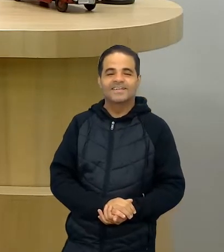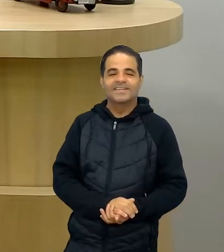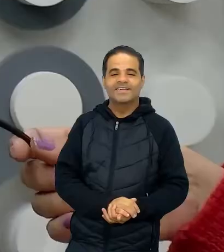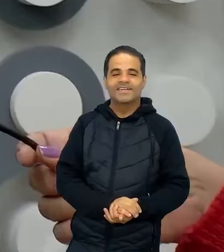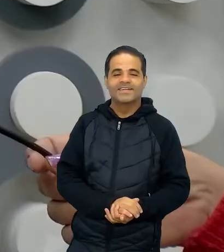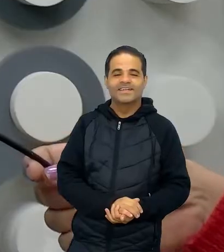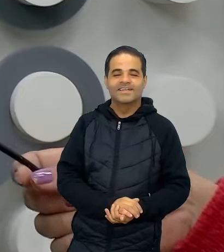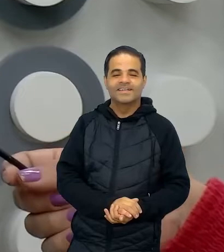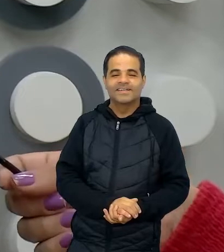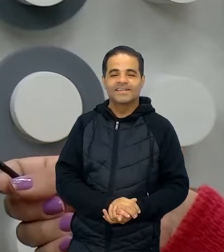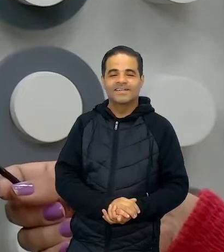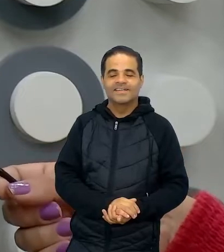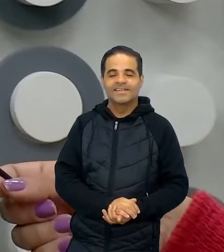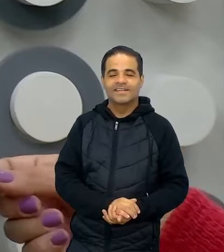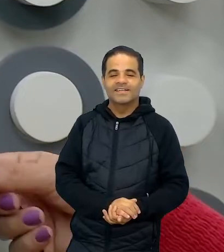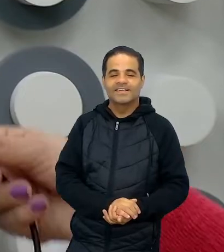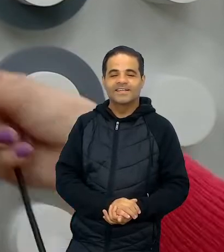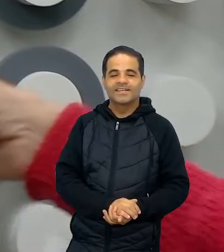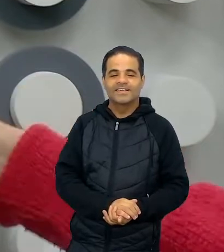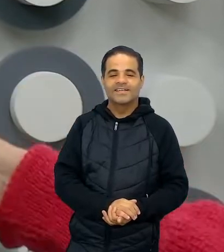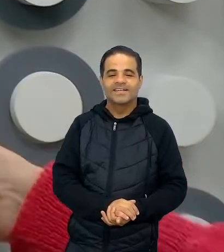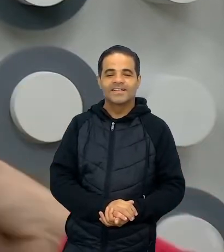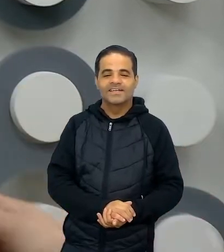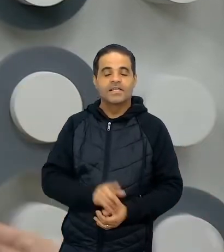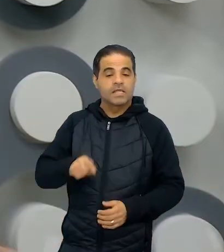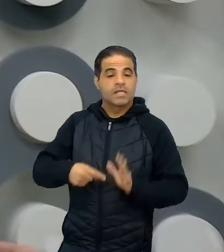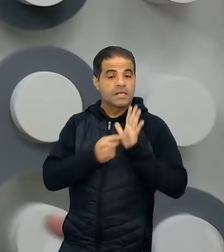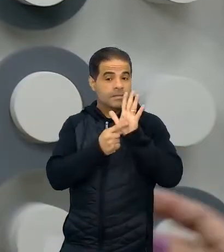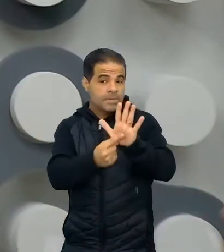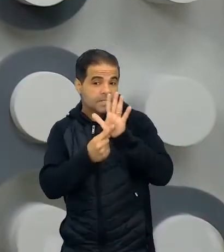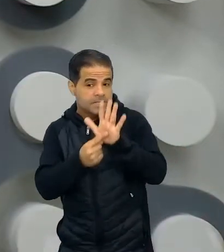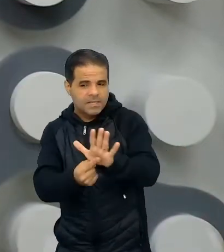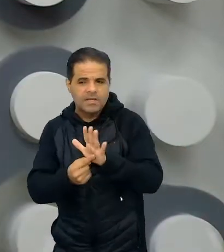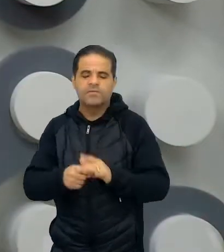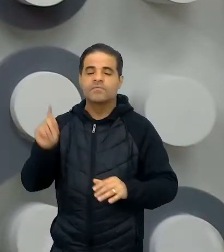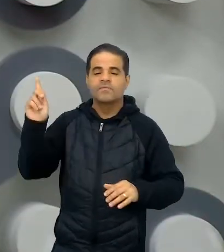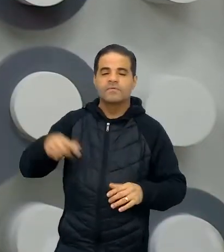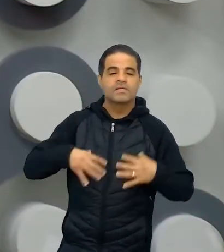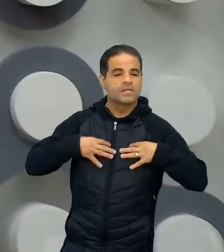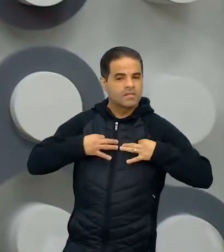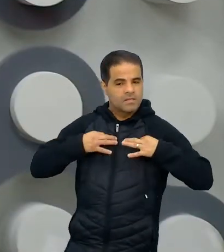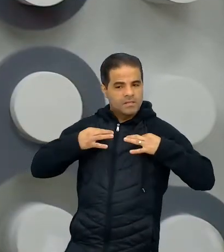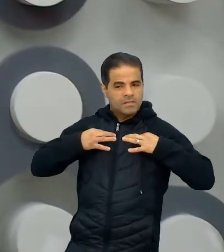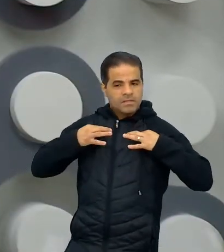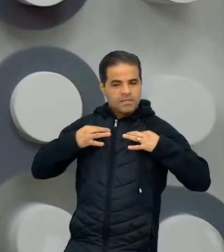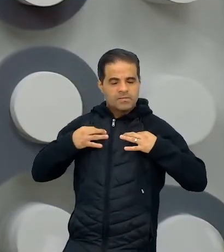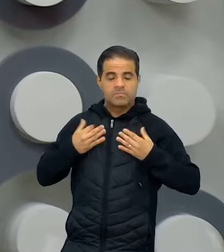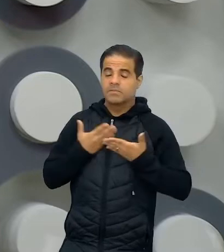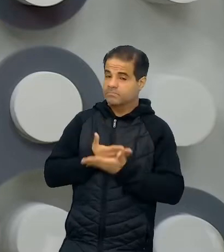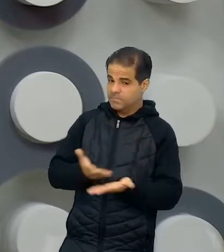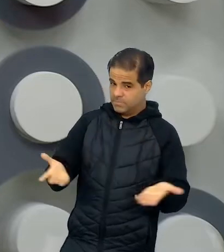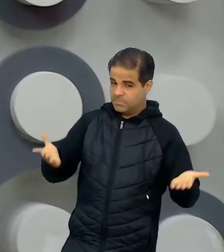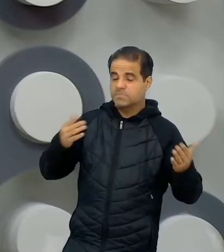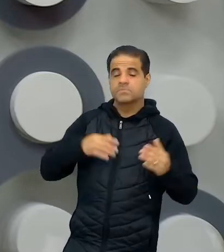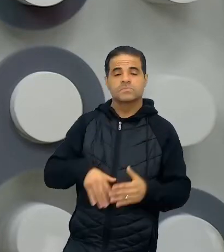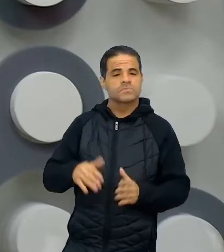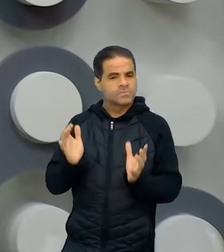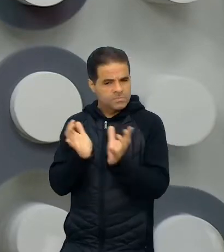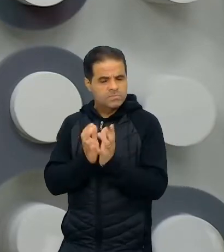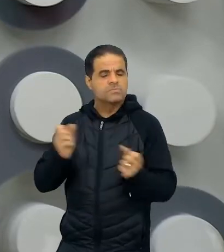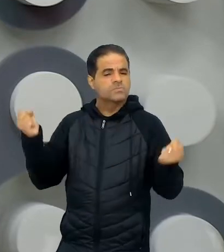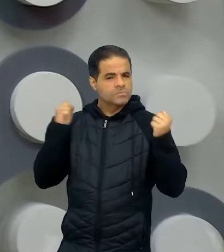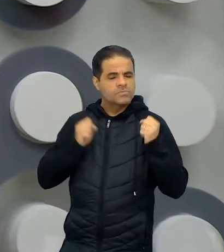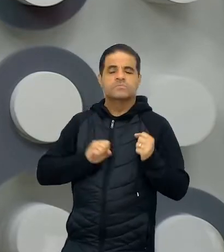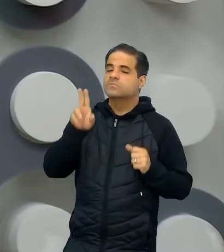Não, só Então, aqui, tá? Porque ele- pra não arranhar o microfone. Ele está apresentando aí as roupas que os atletas